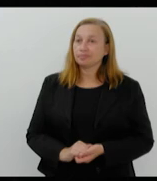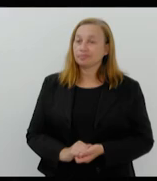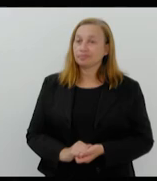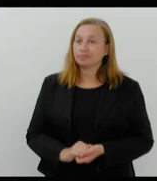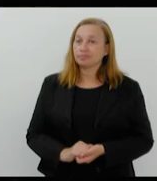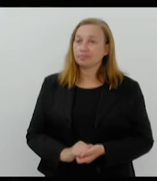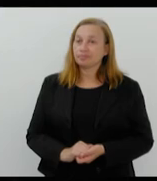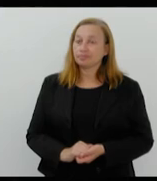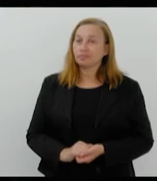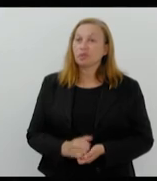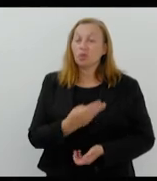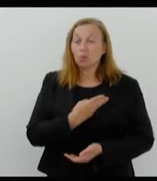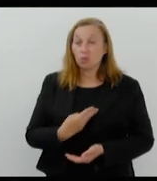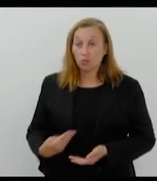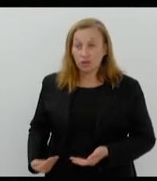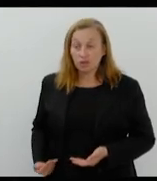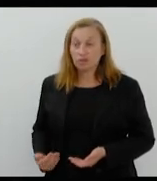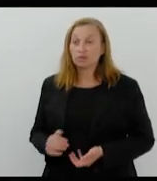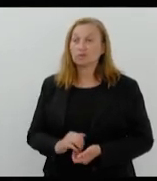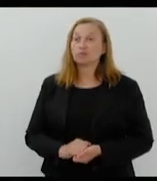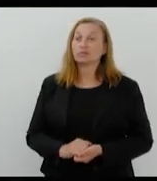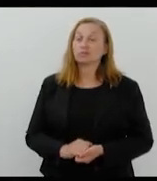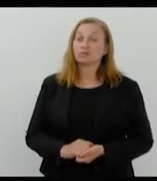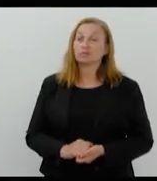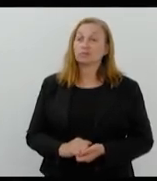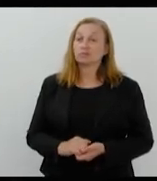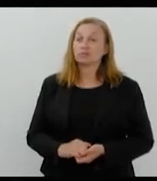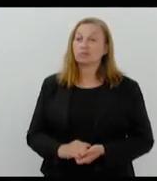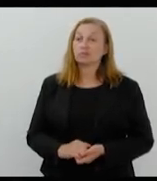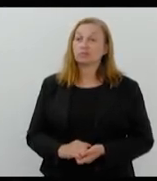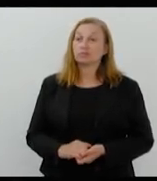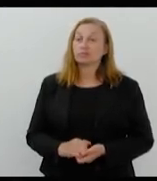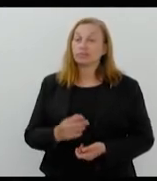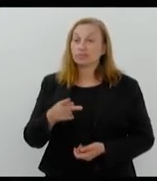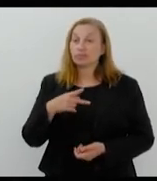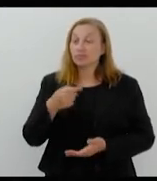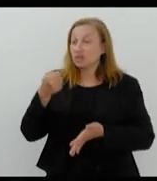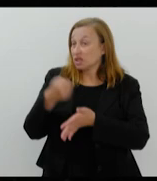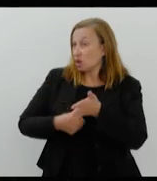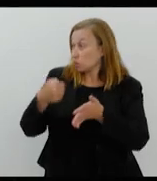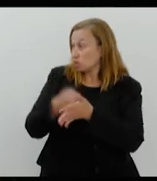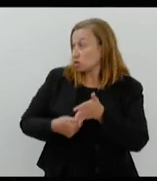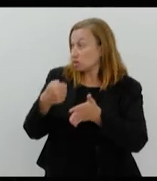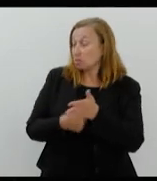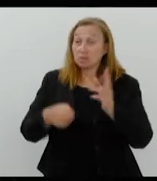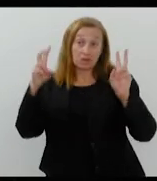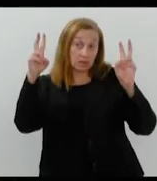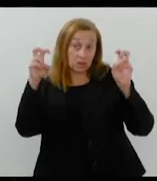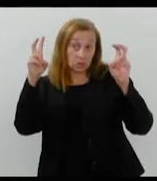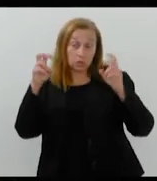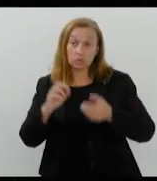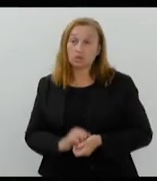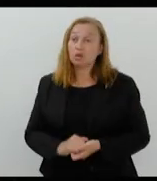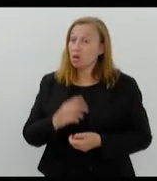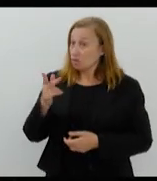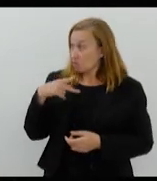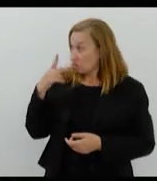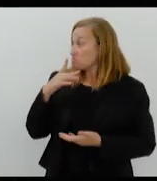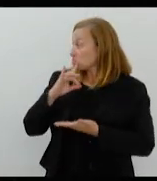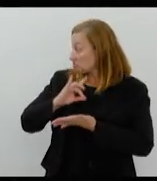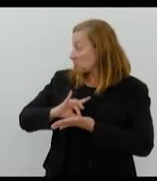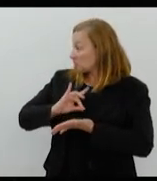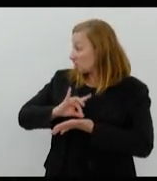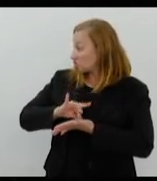E vem o governador a público e dizer que ele está lutando por isso. E eu digo que é